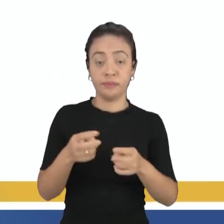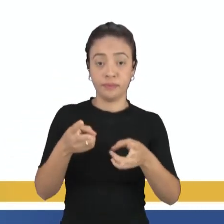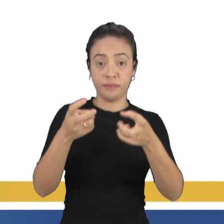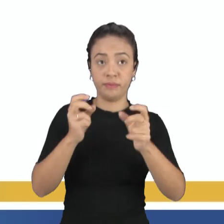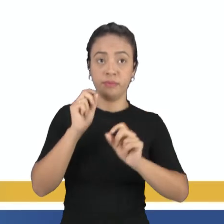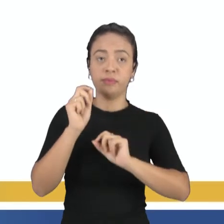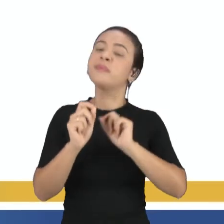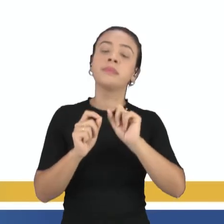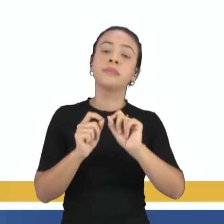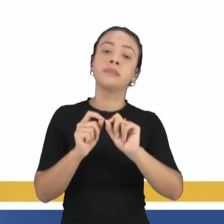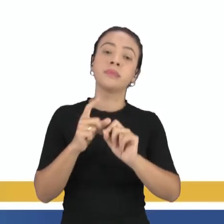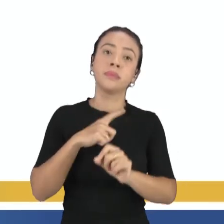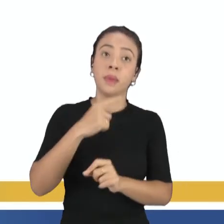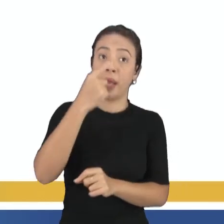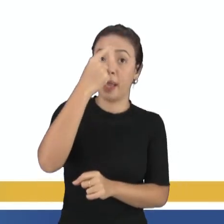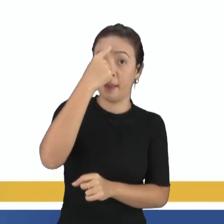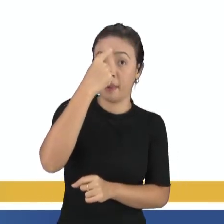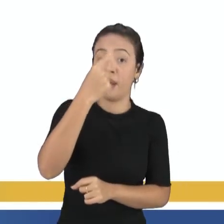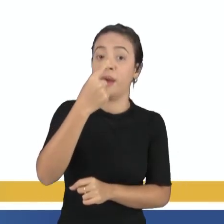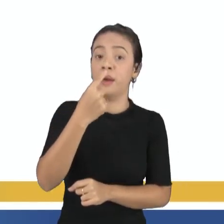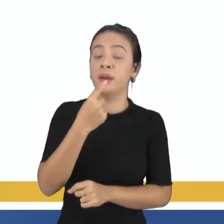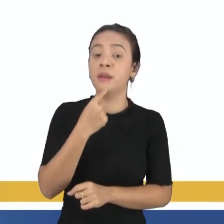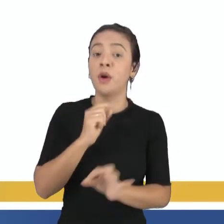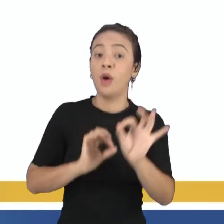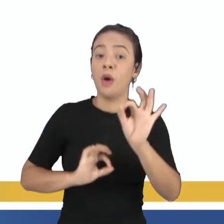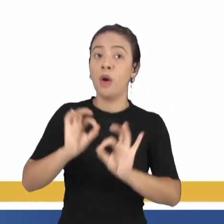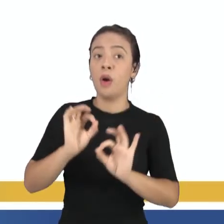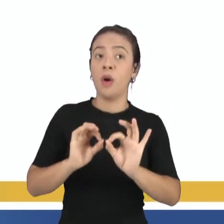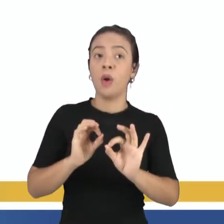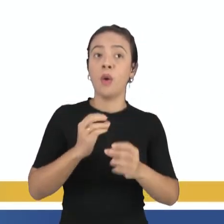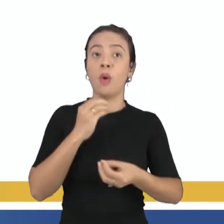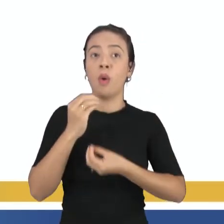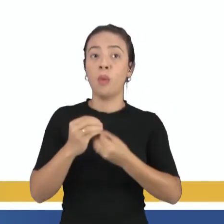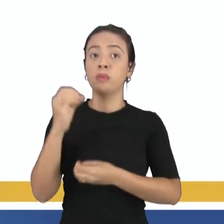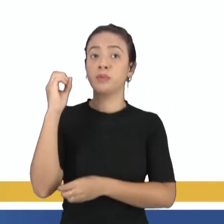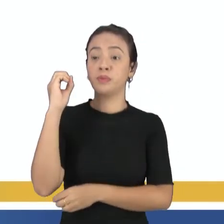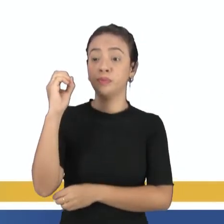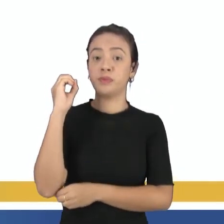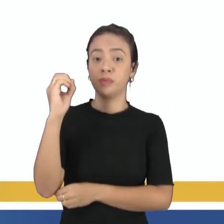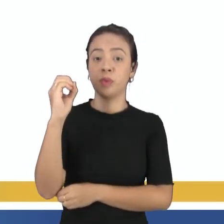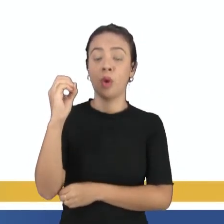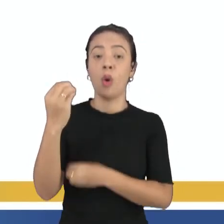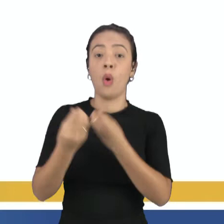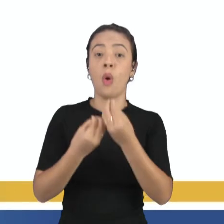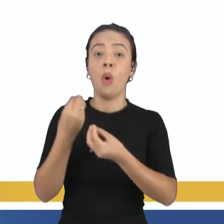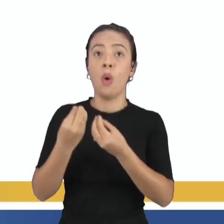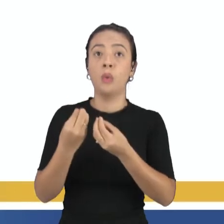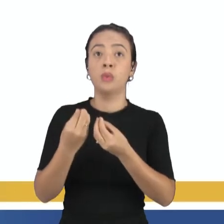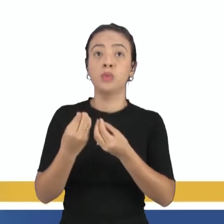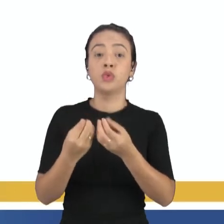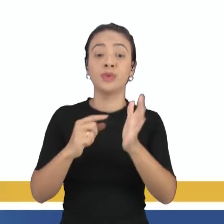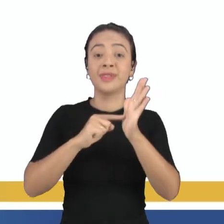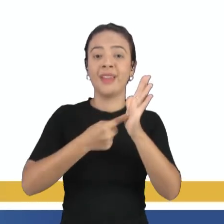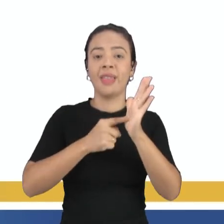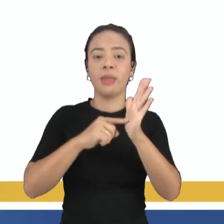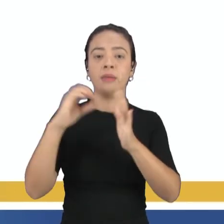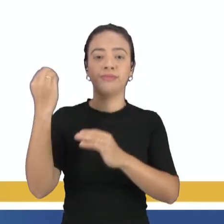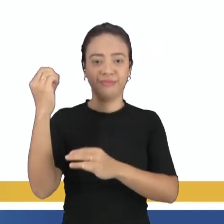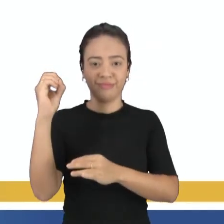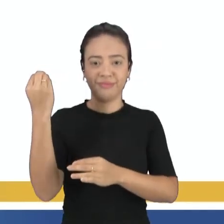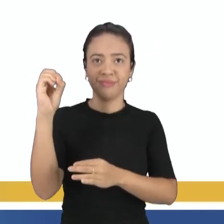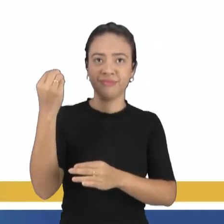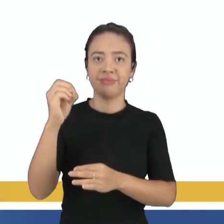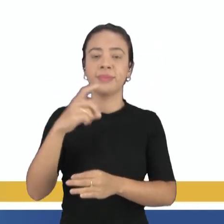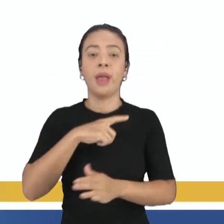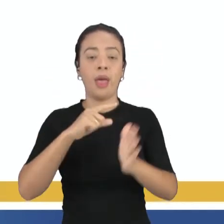uma observação aqui. A figura foi construída a partir da rotação em torno do centro. Então, você vê que tem um centro aí que